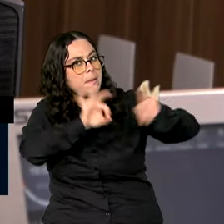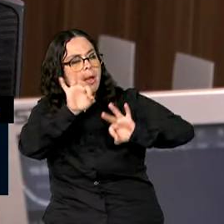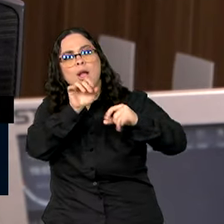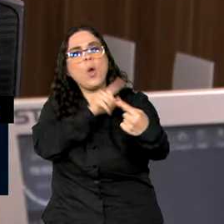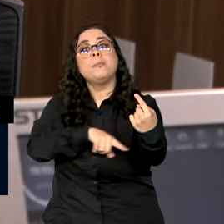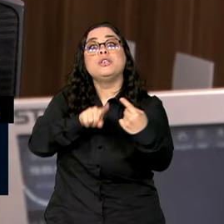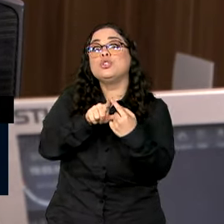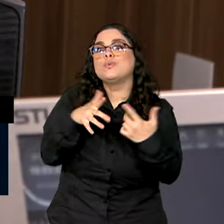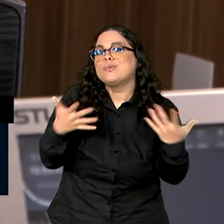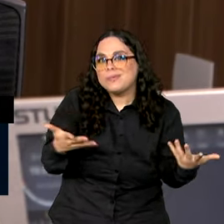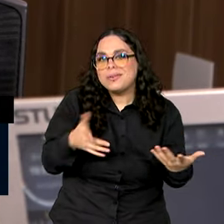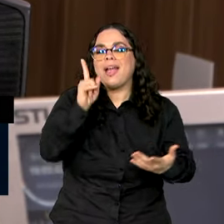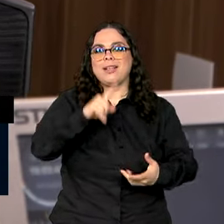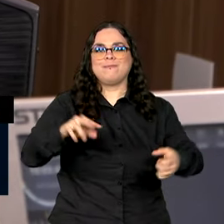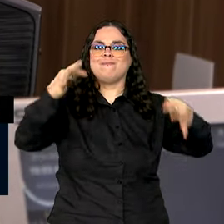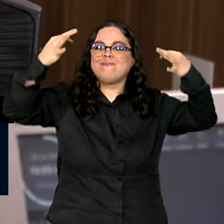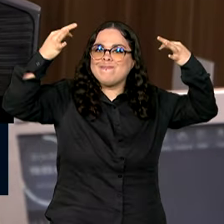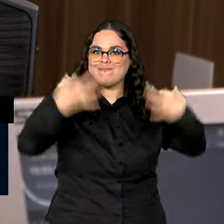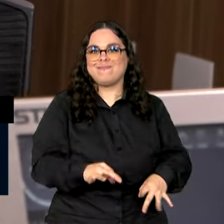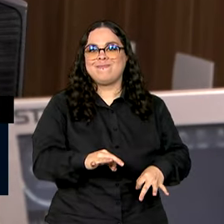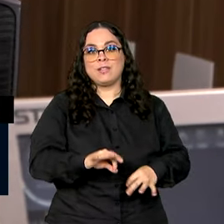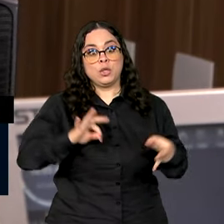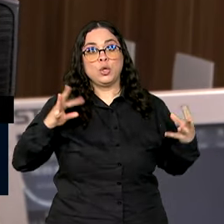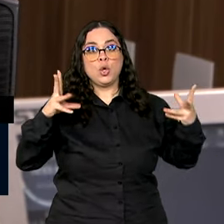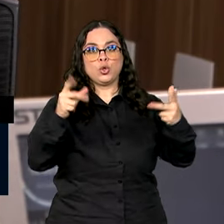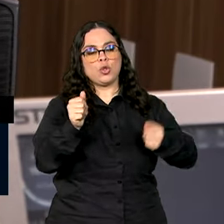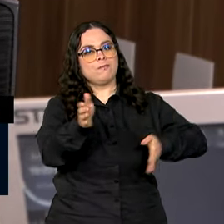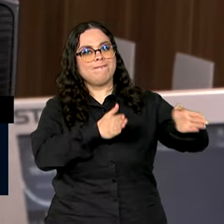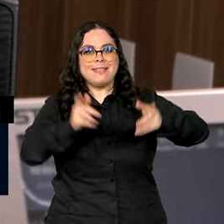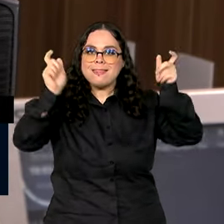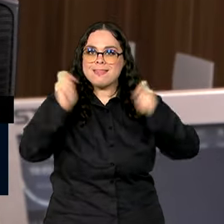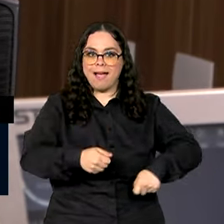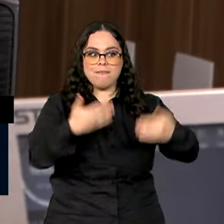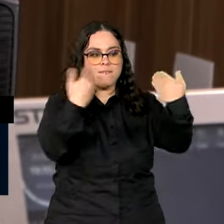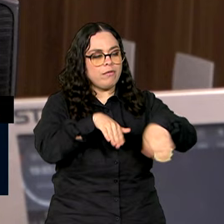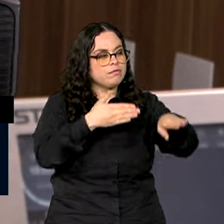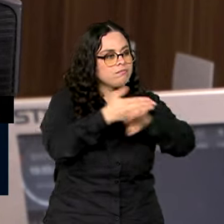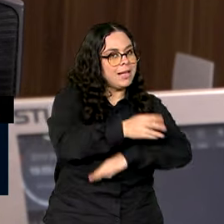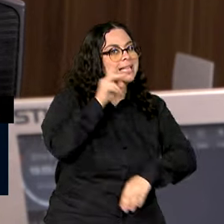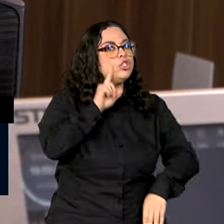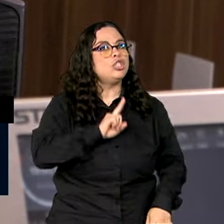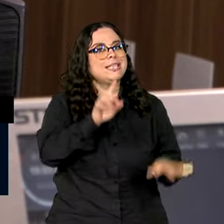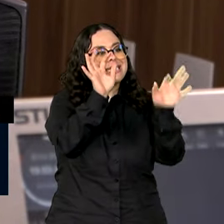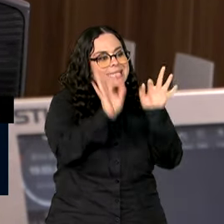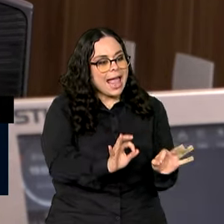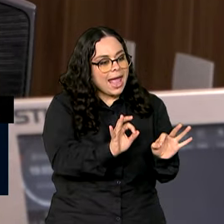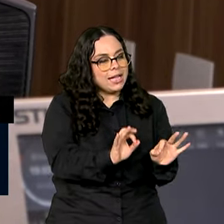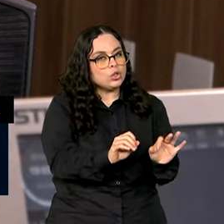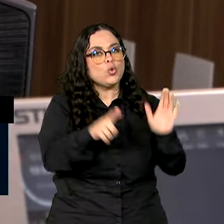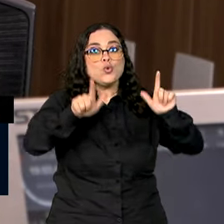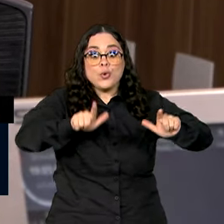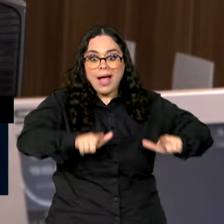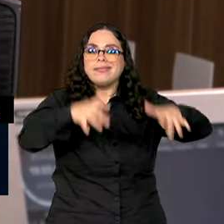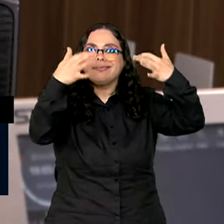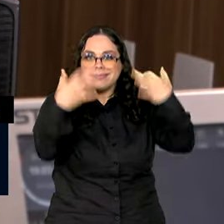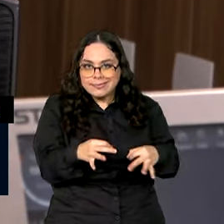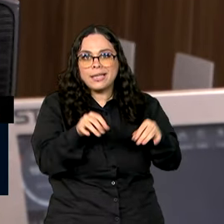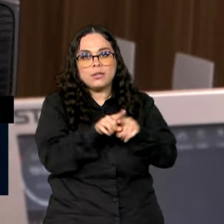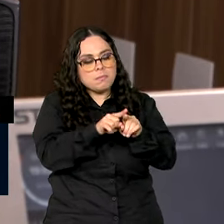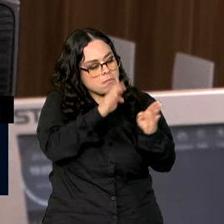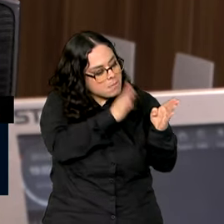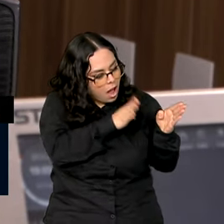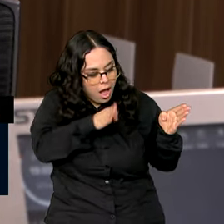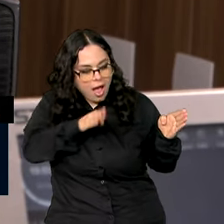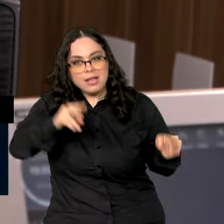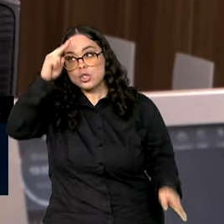objetivo único assegurar que todo toos tenham condições de fazer o Enem na data programada no local programado para realizar